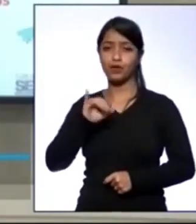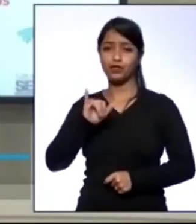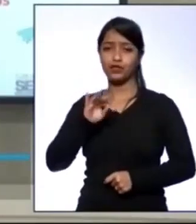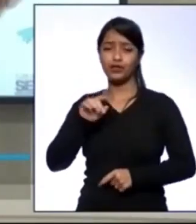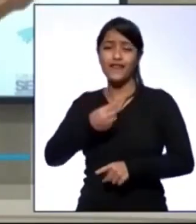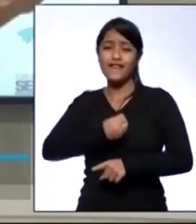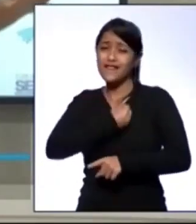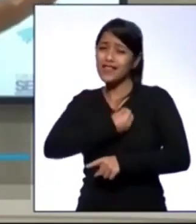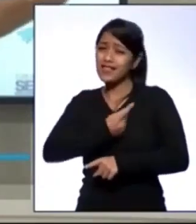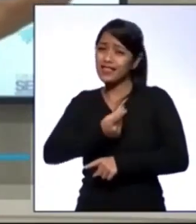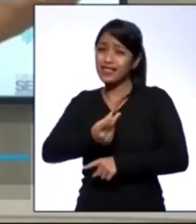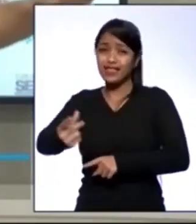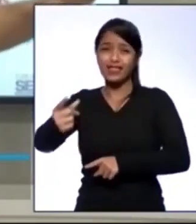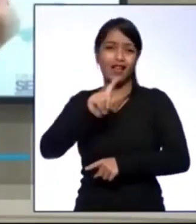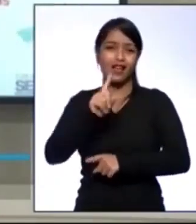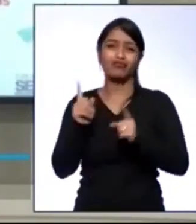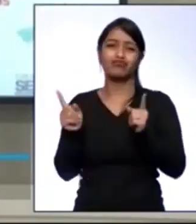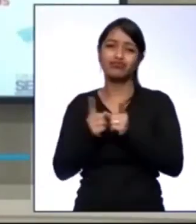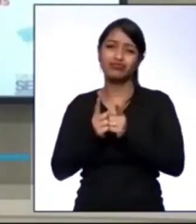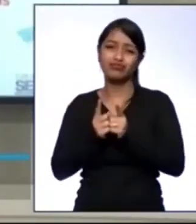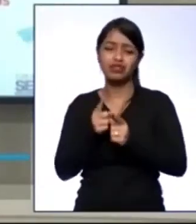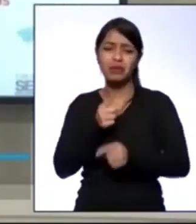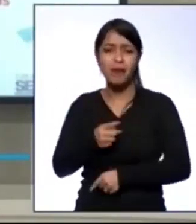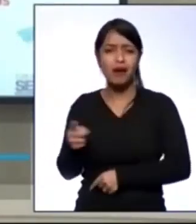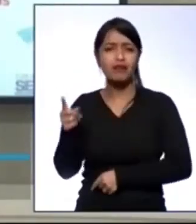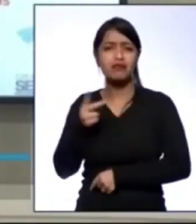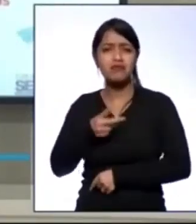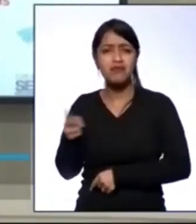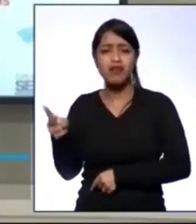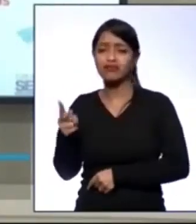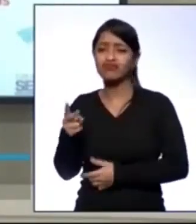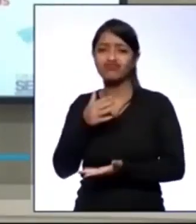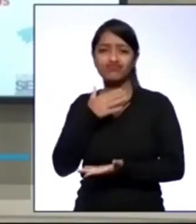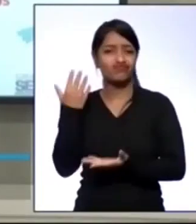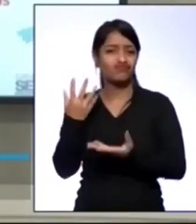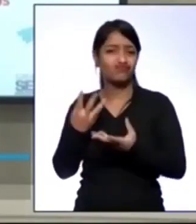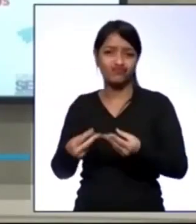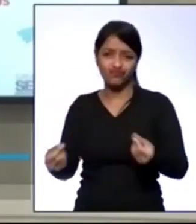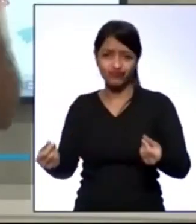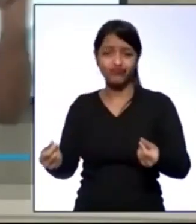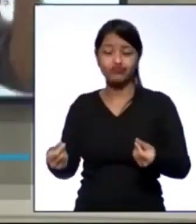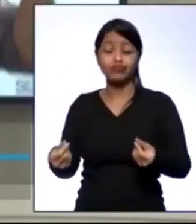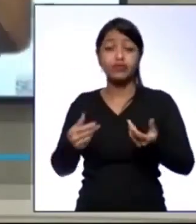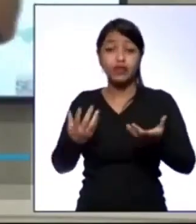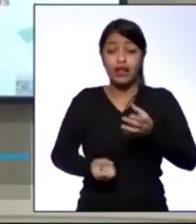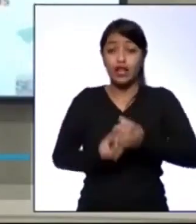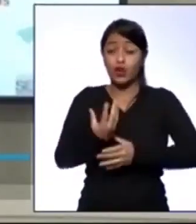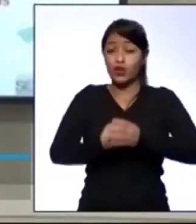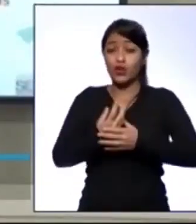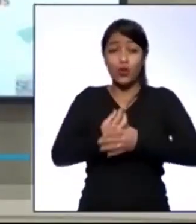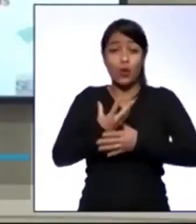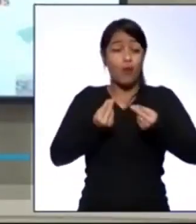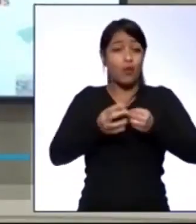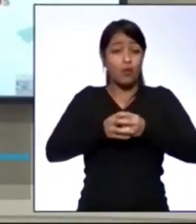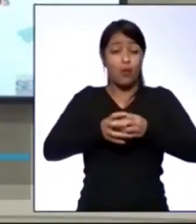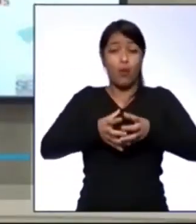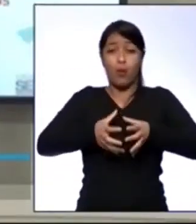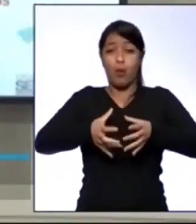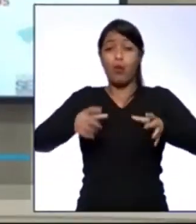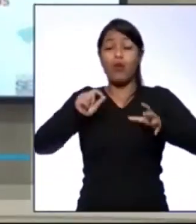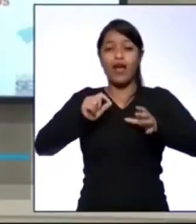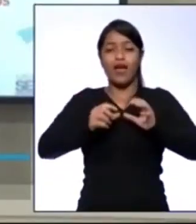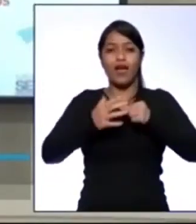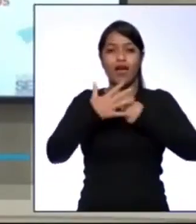algumas semanas, esses plasmócitos estão mortos. Então, eles produzem muitos anticorpos, a produção é gigantesca, anticorpos